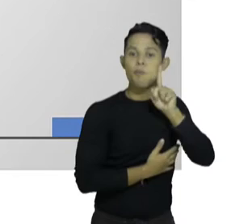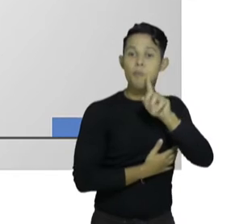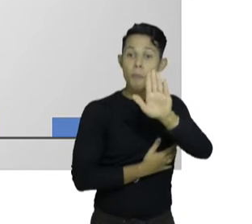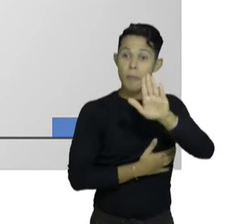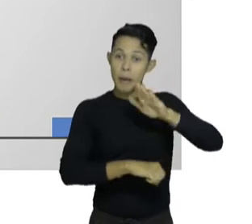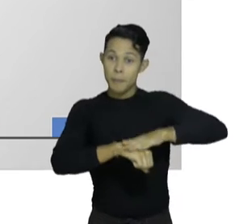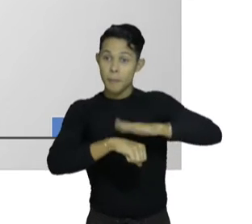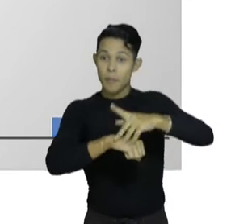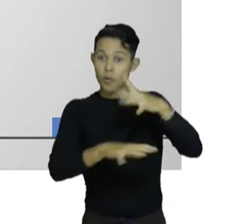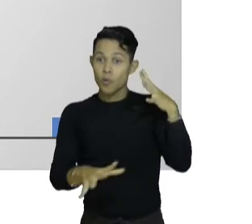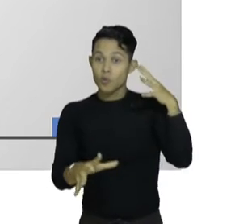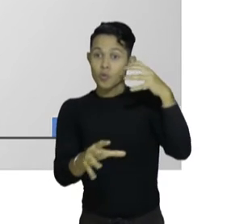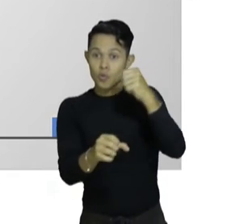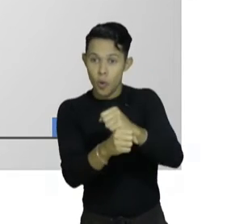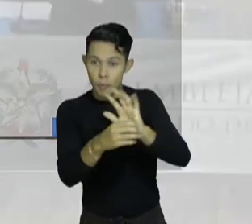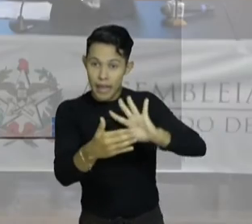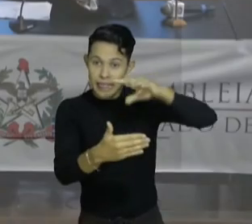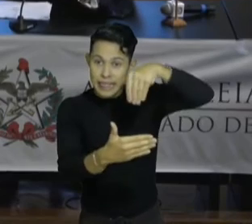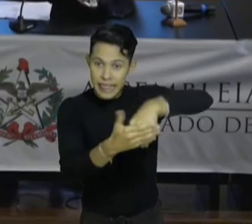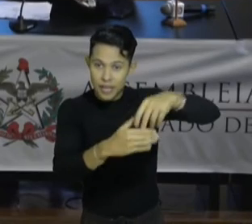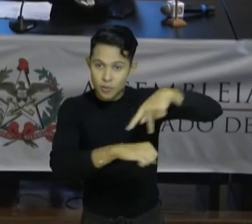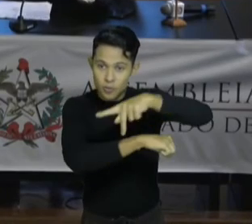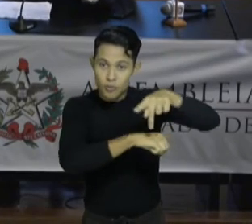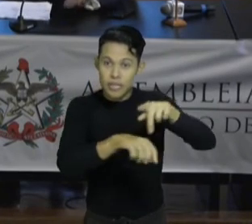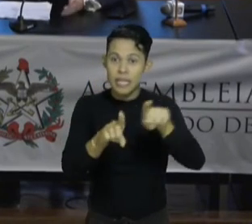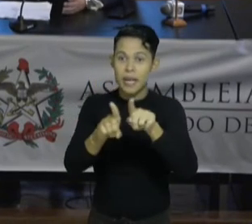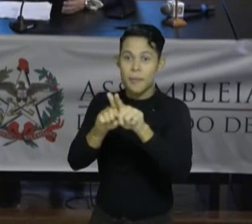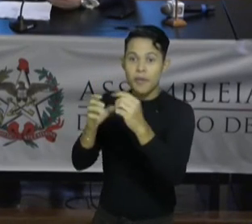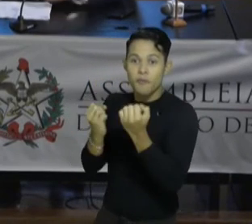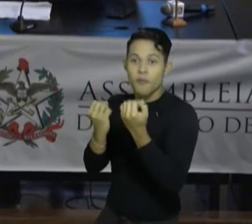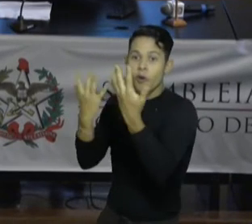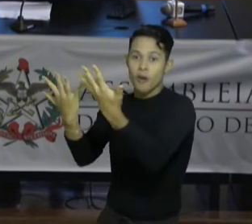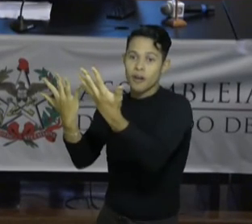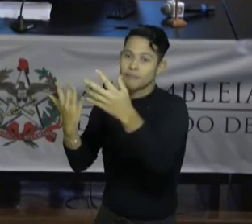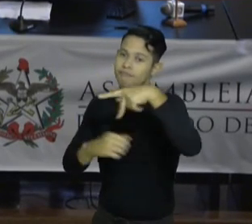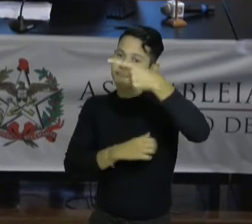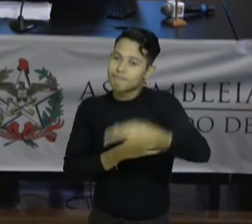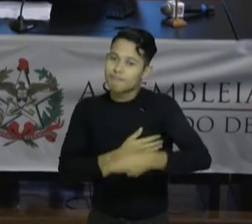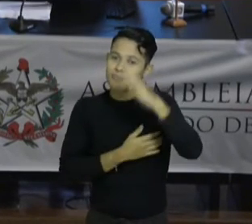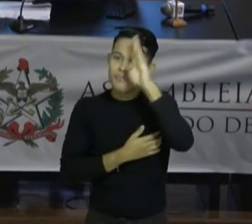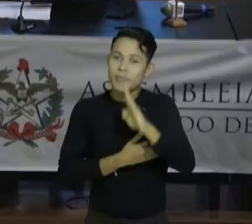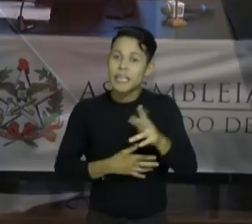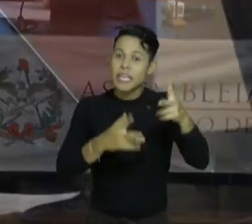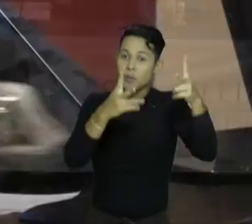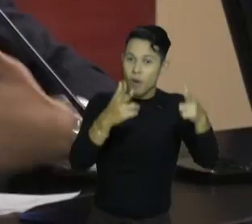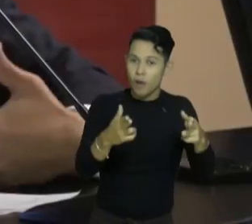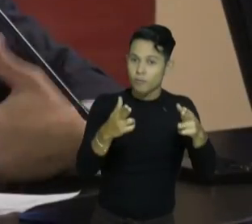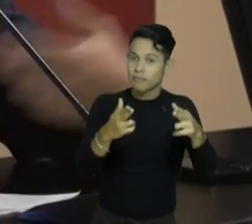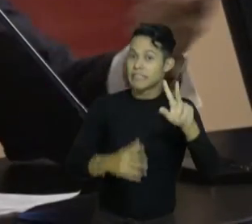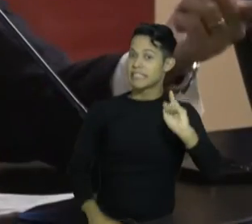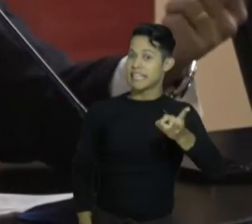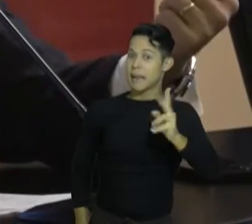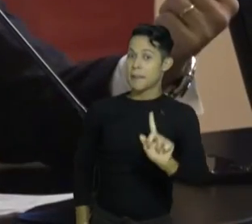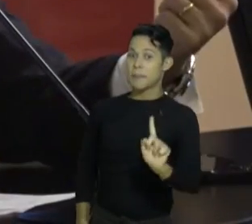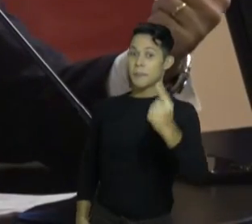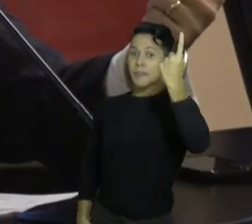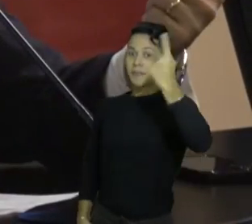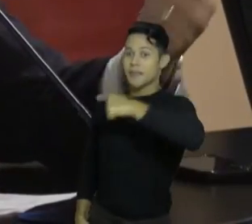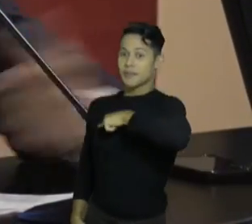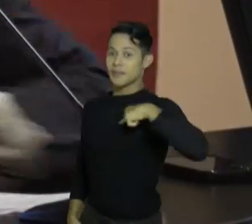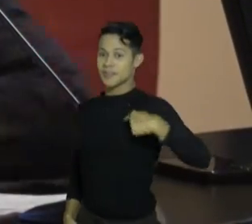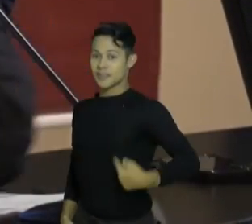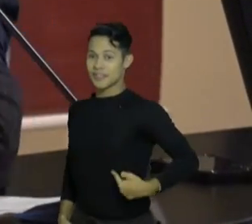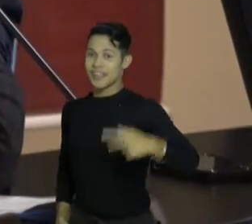exportação importação é a China ass pro Brasil a mesma coisa eh pro Brasil primeiro é a China para tudo e para São Paulo é igual Santa